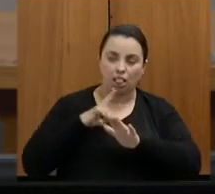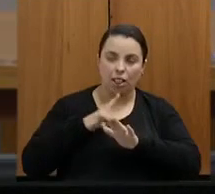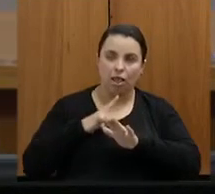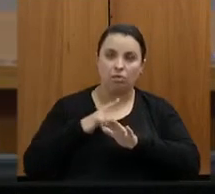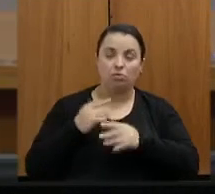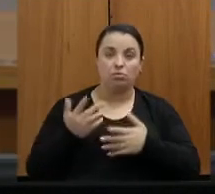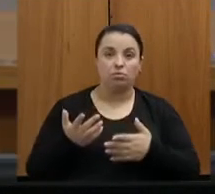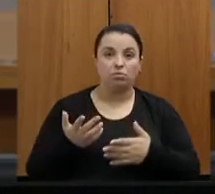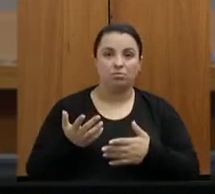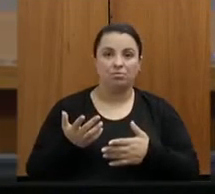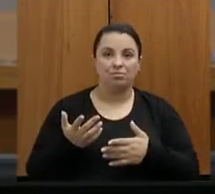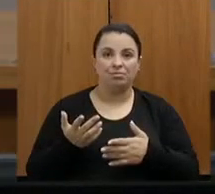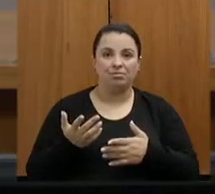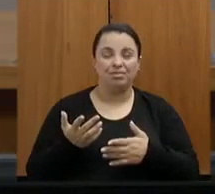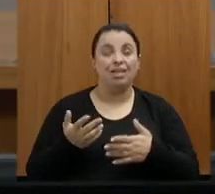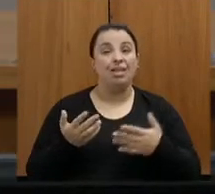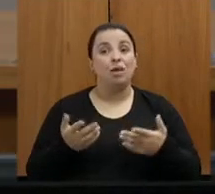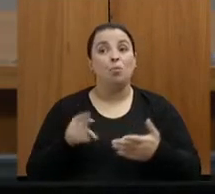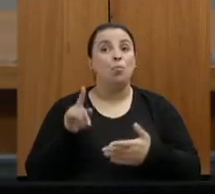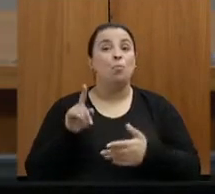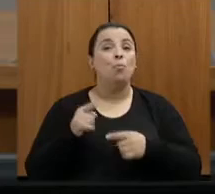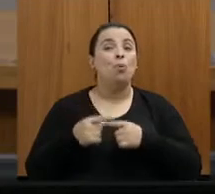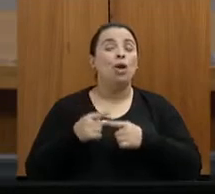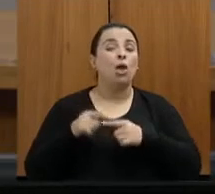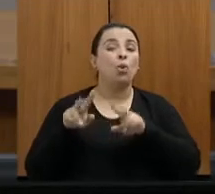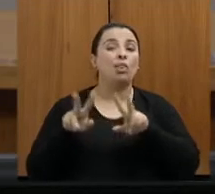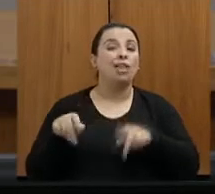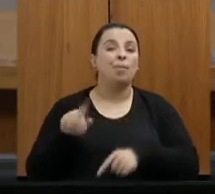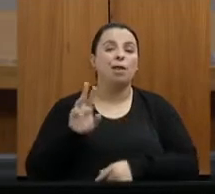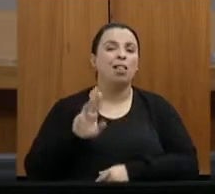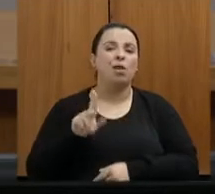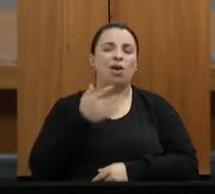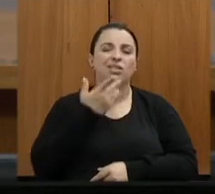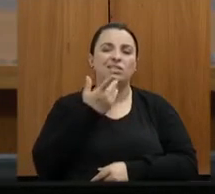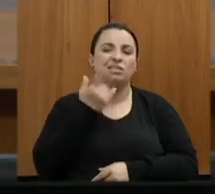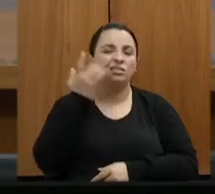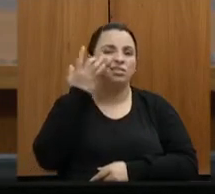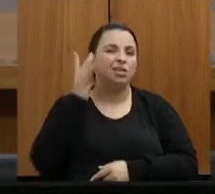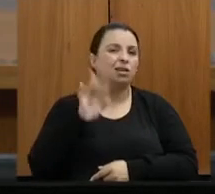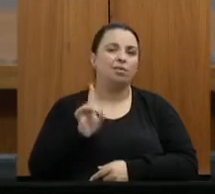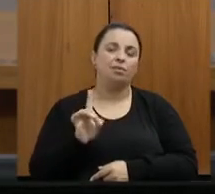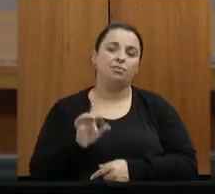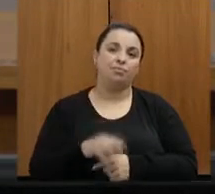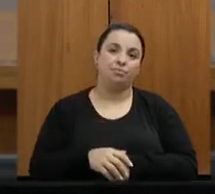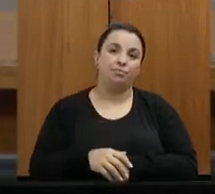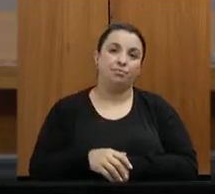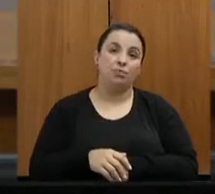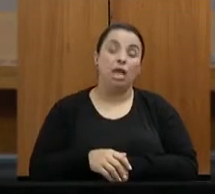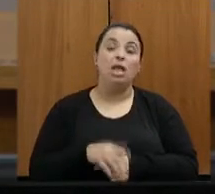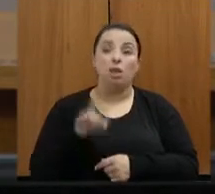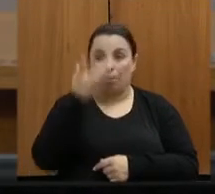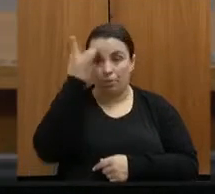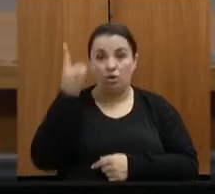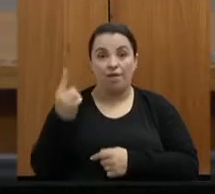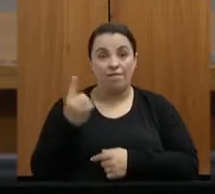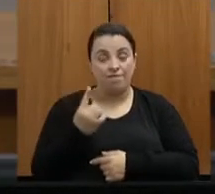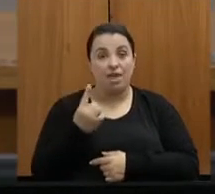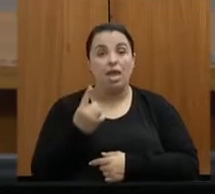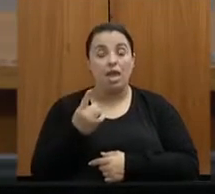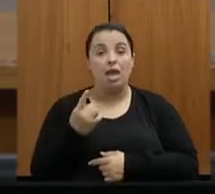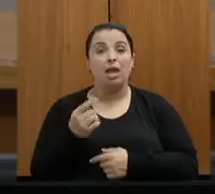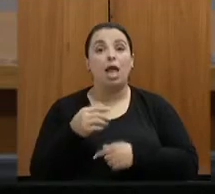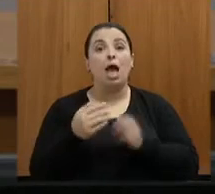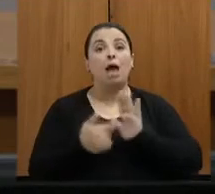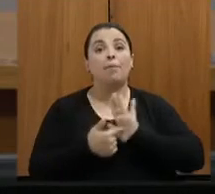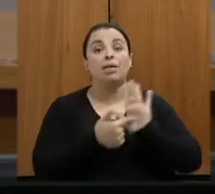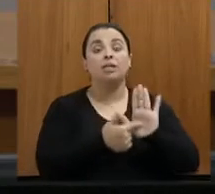Então, hoje, quem chega para a secretaria, gente abre essa condição, apresenta o plano de trabalho, gente dá apoio na montagem do plano de trabalho, mas se não